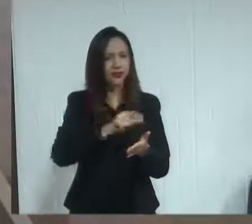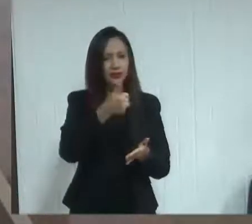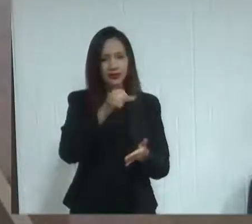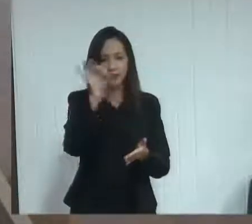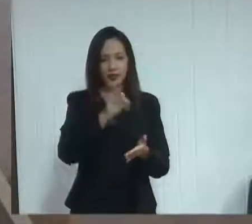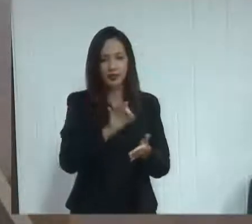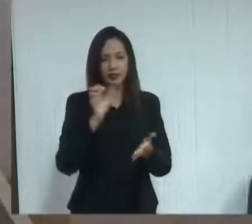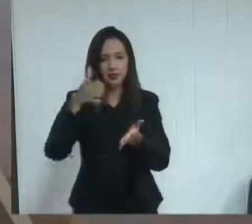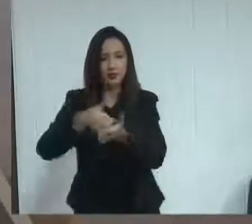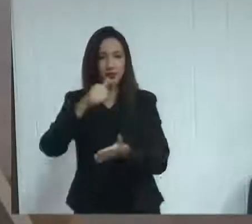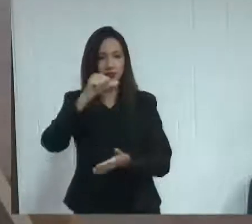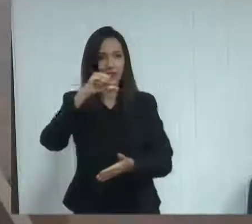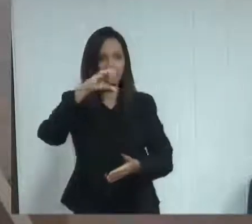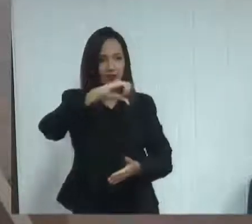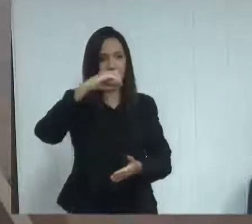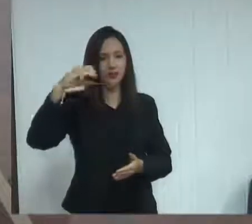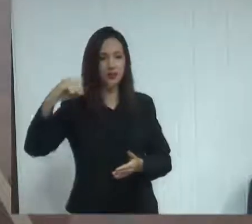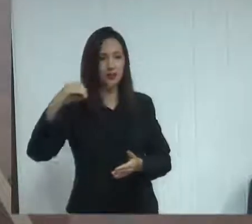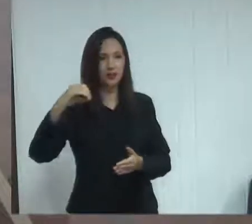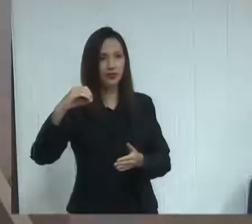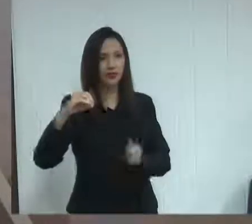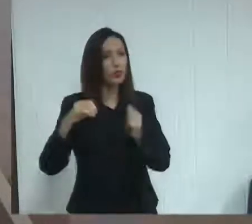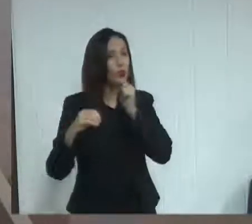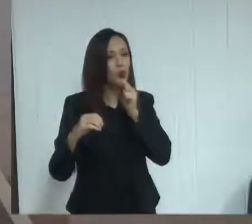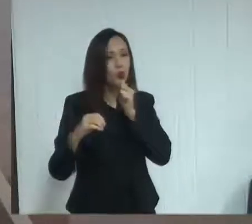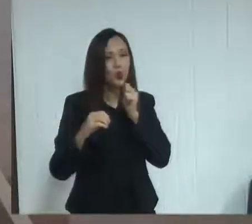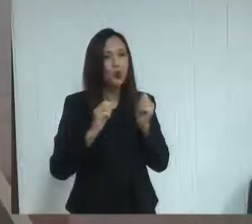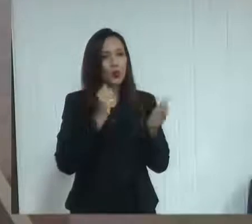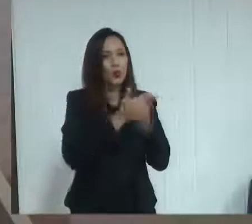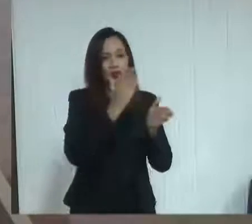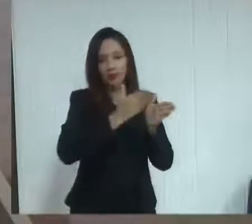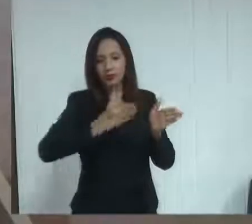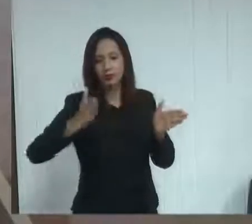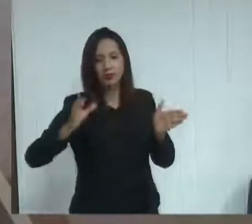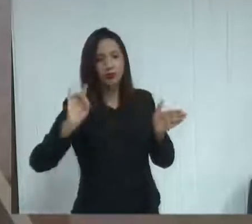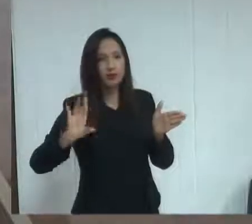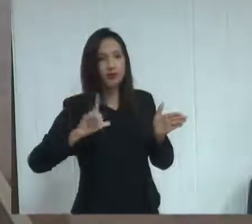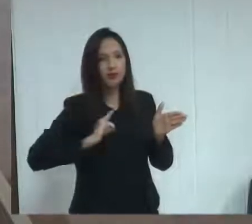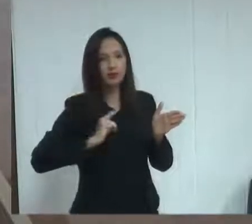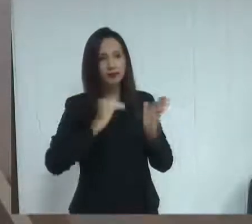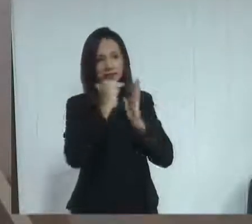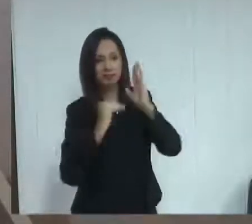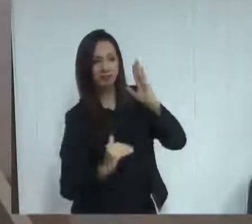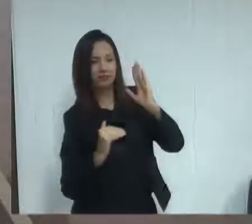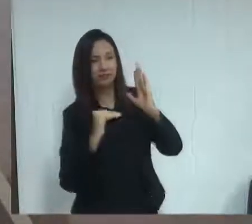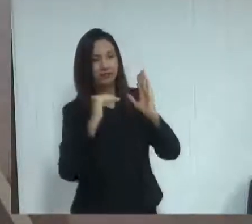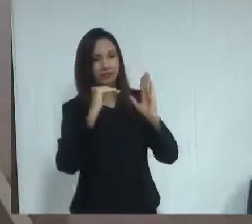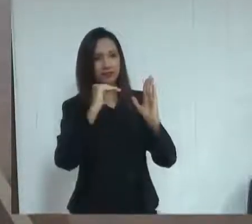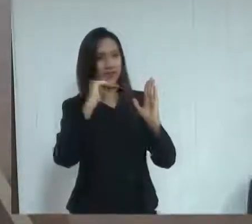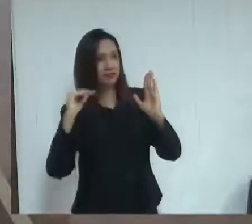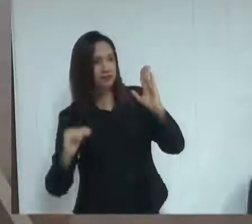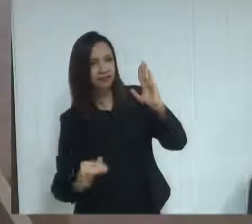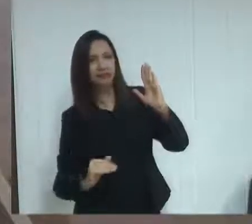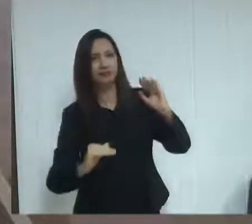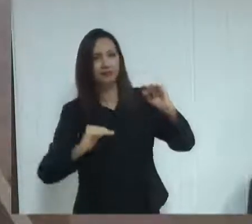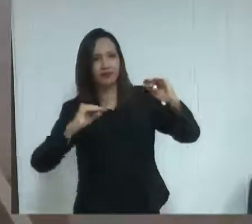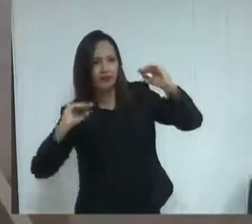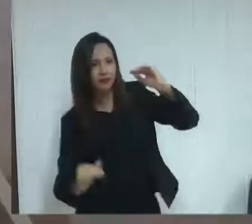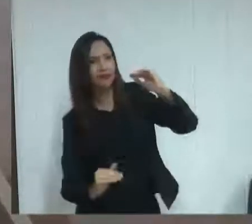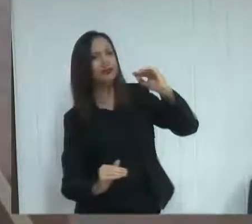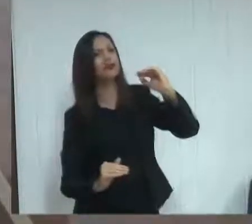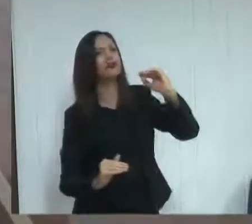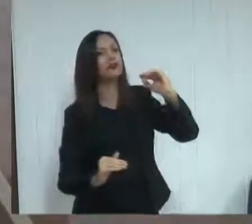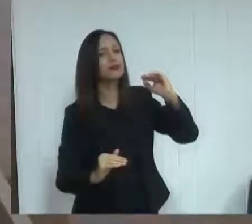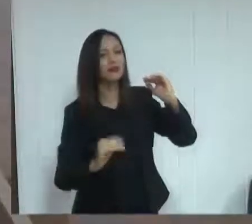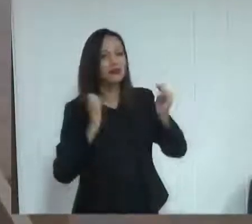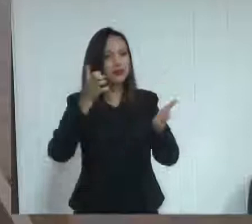vou pagar 900. E quem não pode pagar à vista, vai ter uma desvantagem muito grande, muito gritante, porque vai